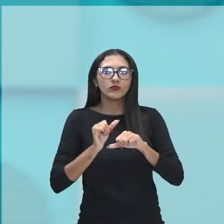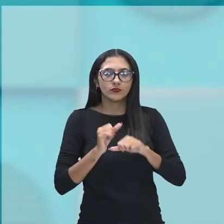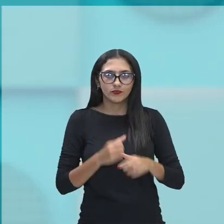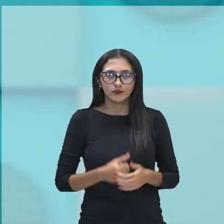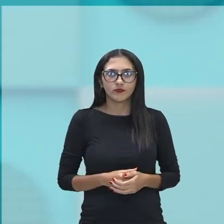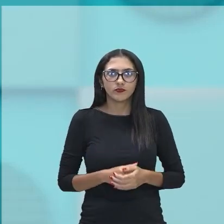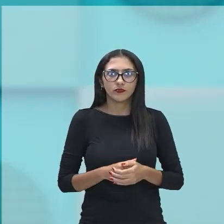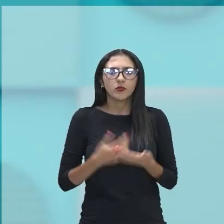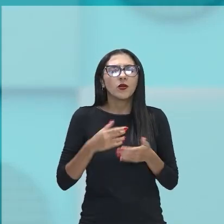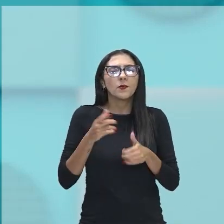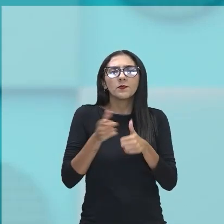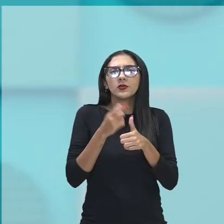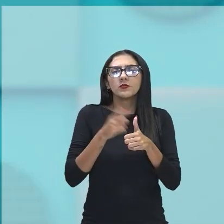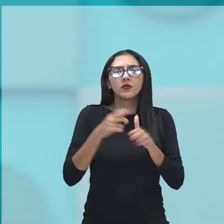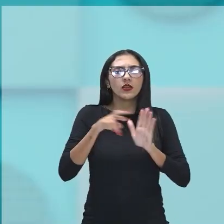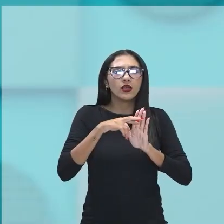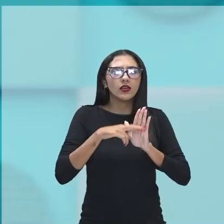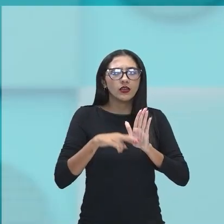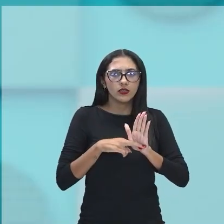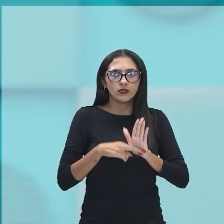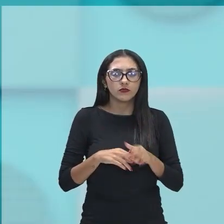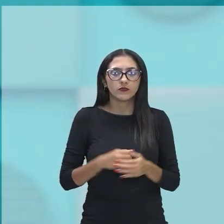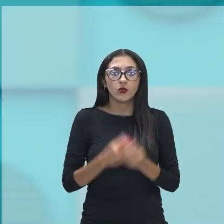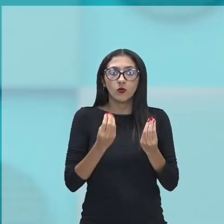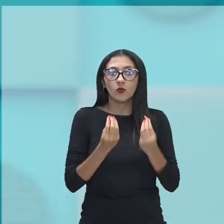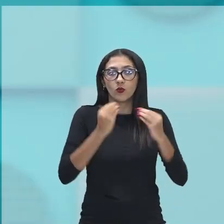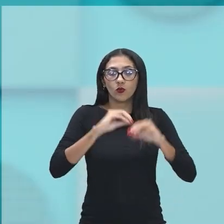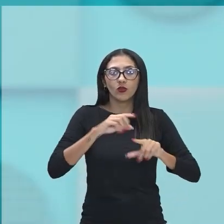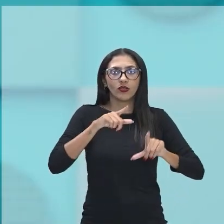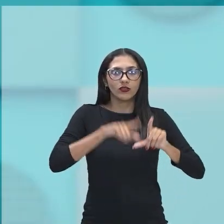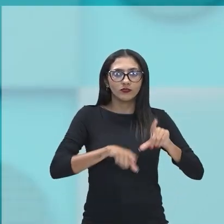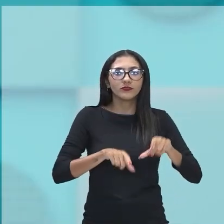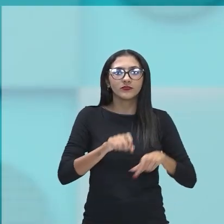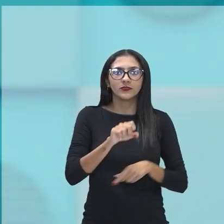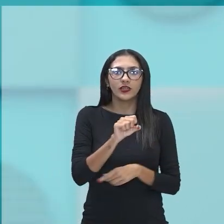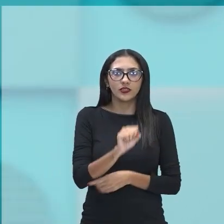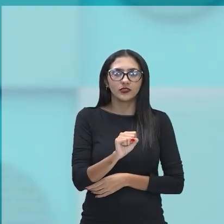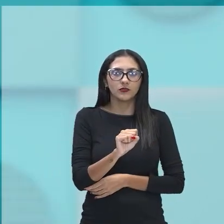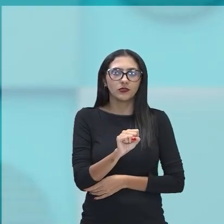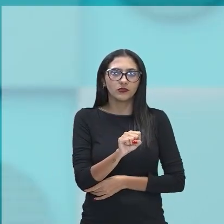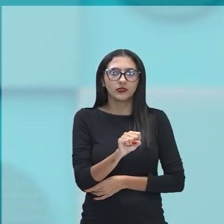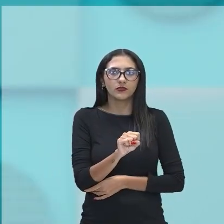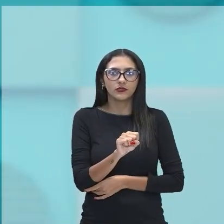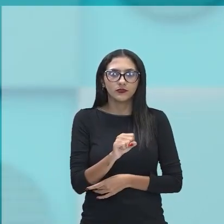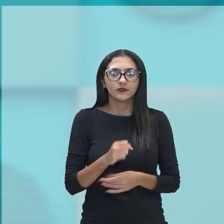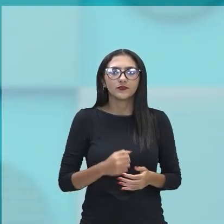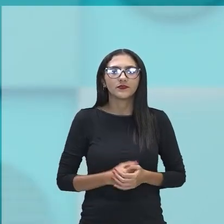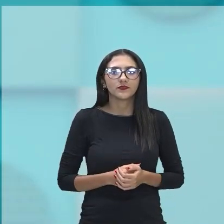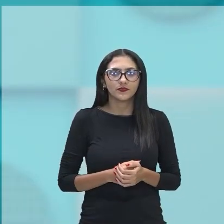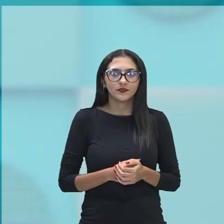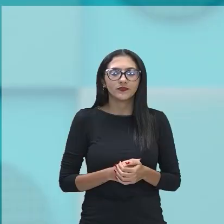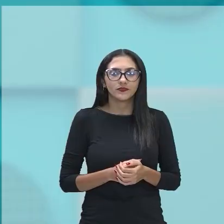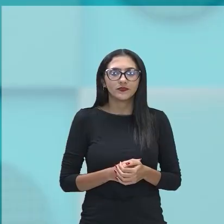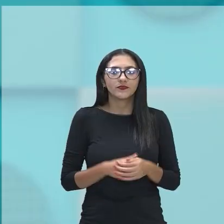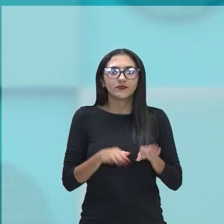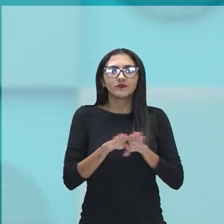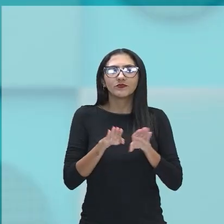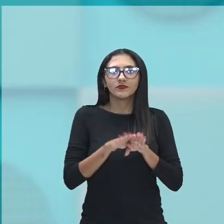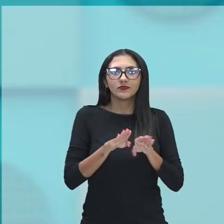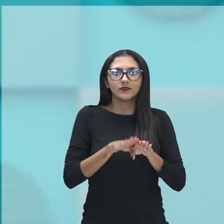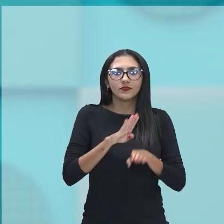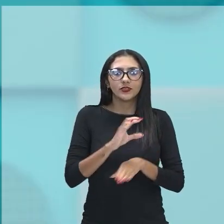regra geral é o acréscimo de S, como nós vimos vários exemplos, book, books,